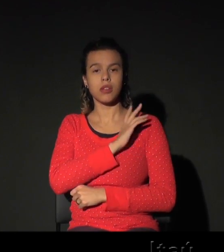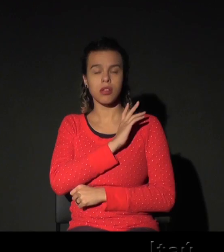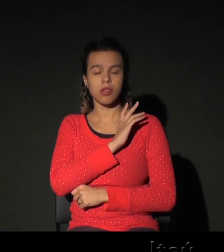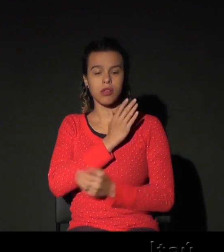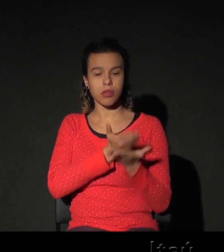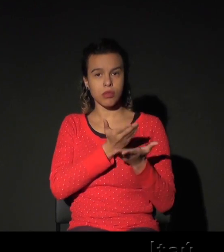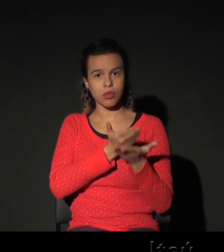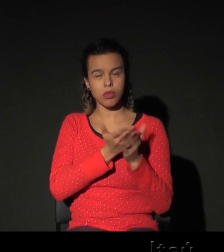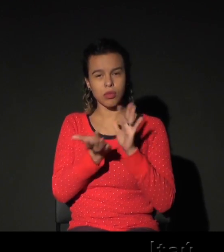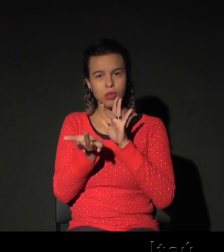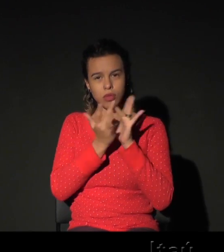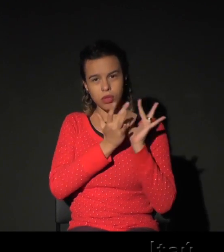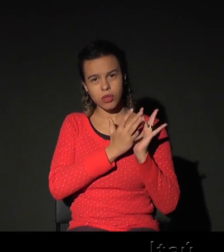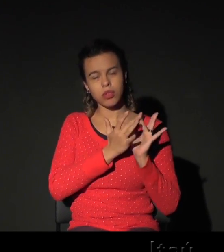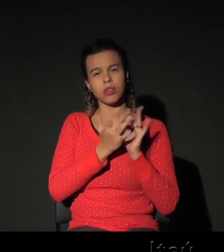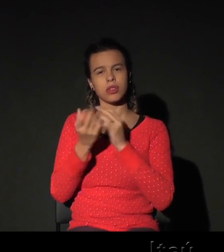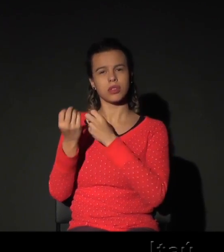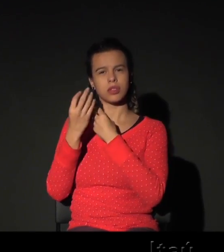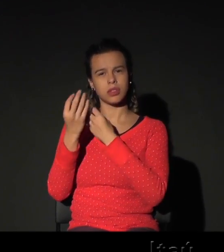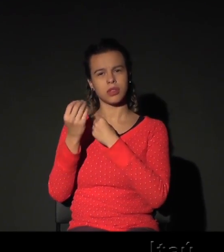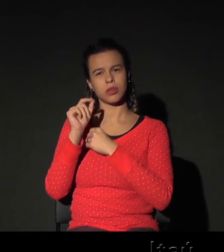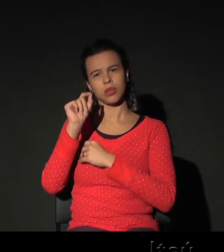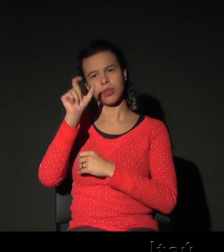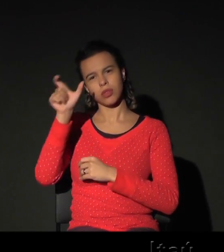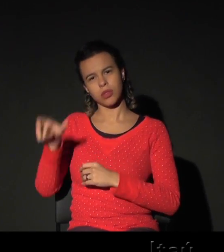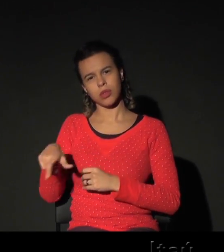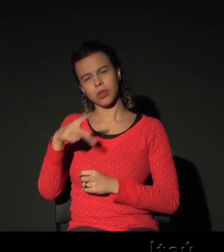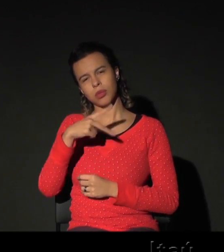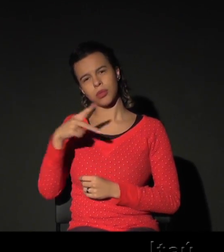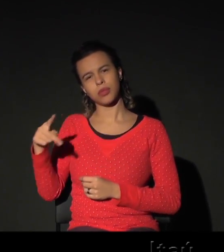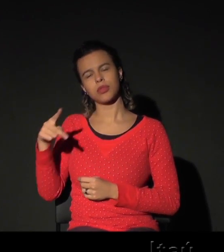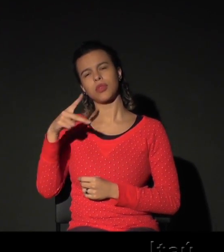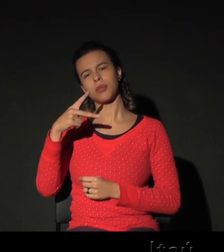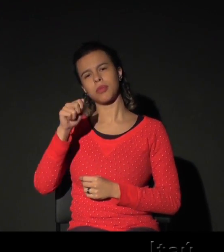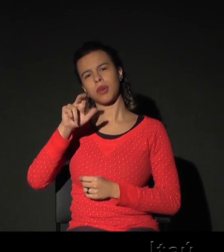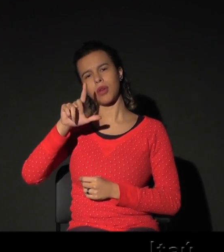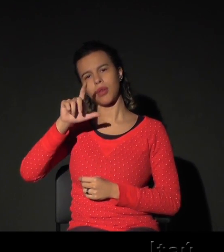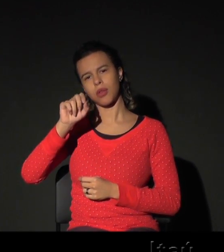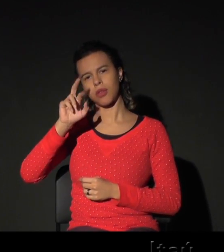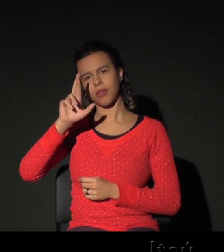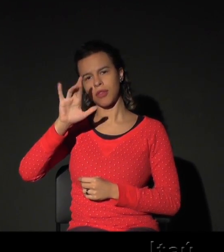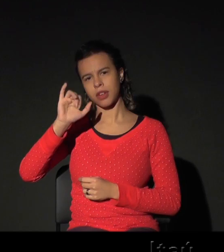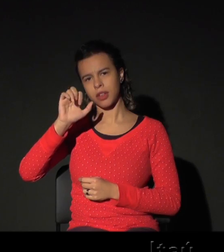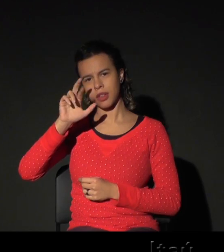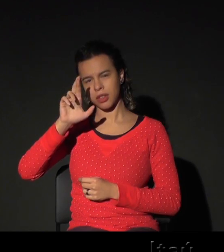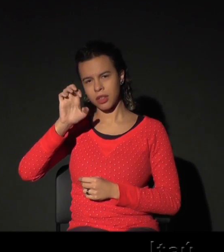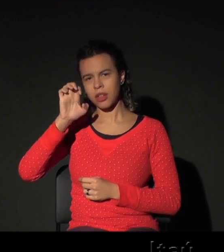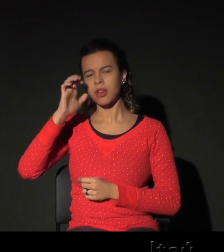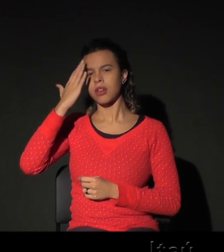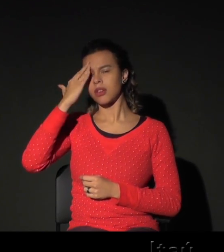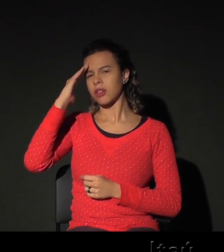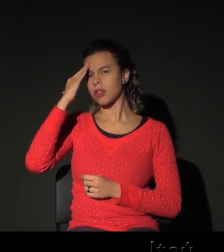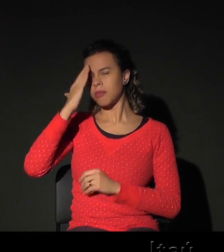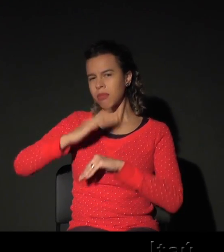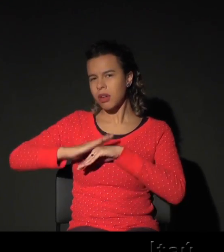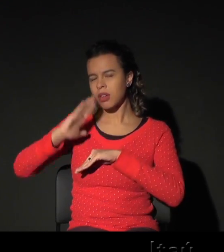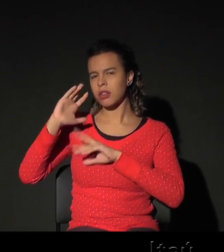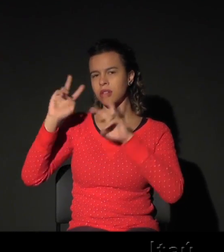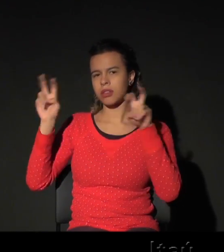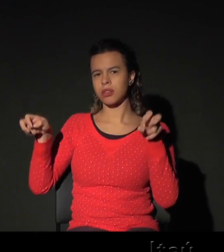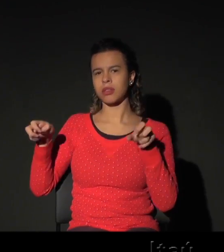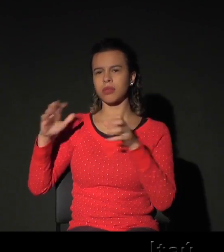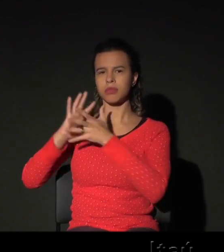tive o contato com os ensinamentos do Professor Paulo Freire eu pude compreender um pouco melhor sobre esse